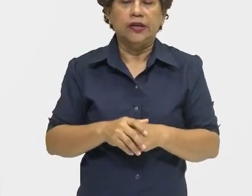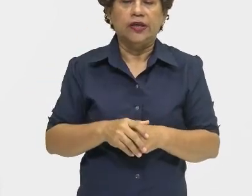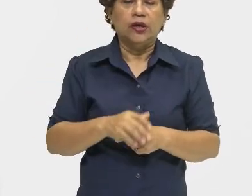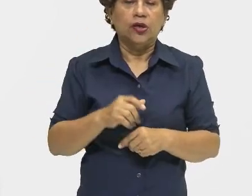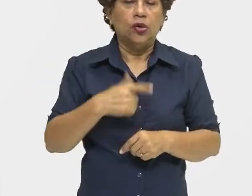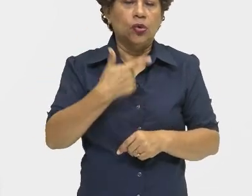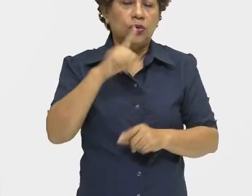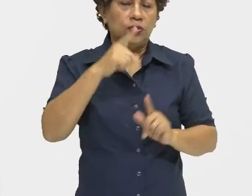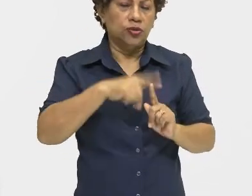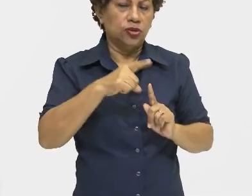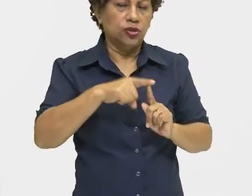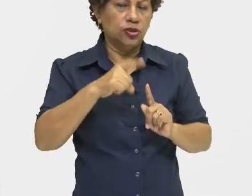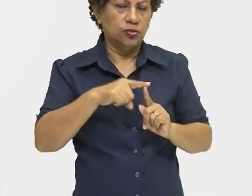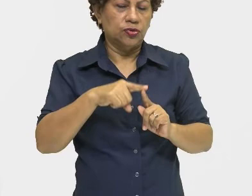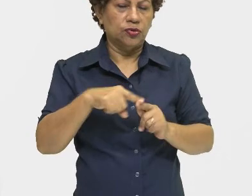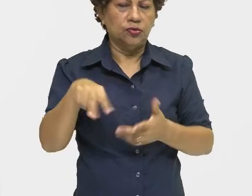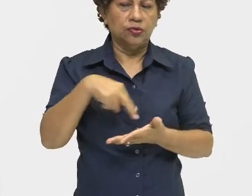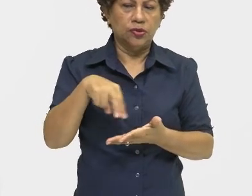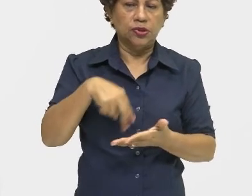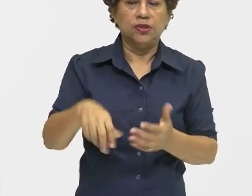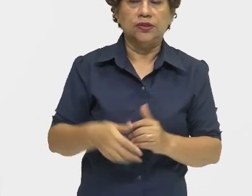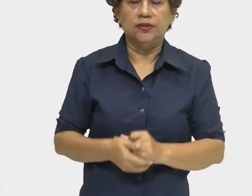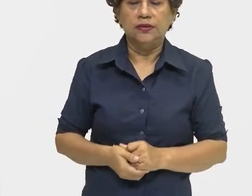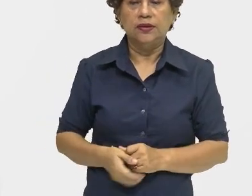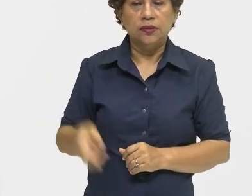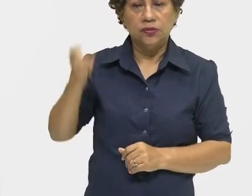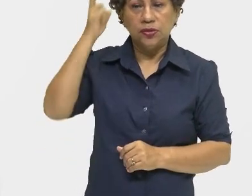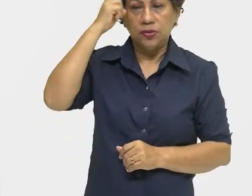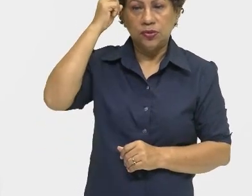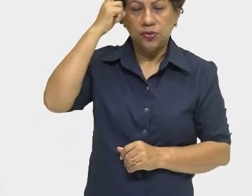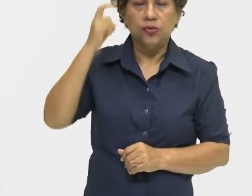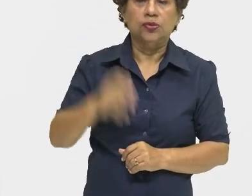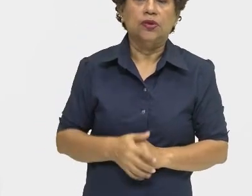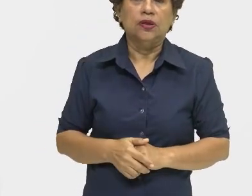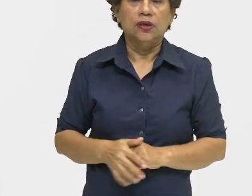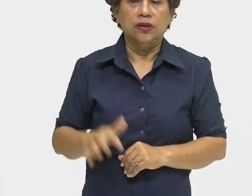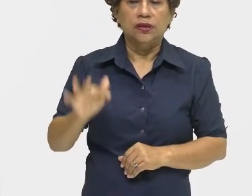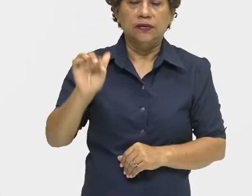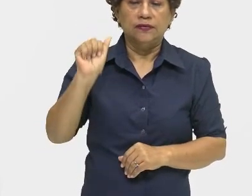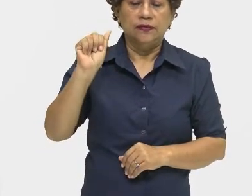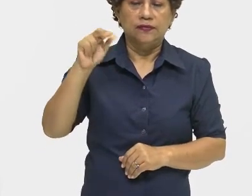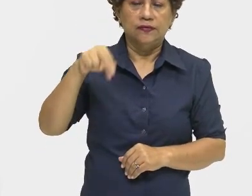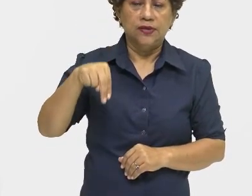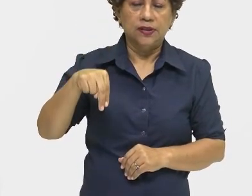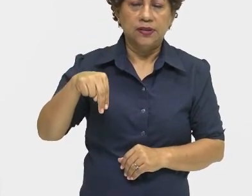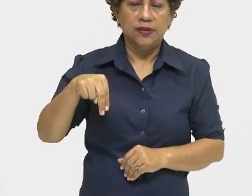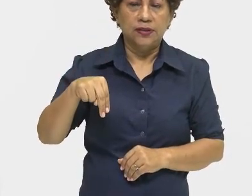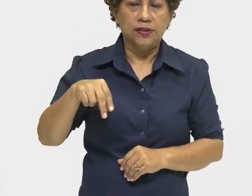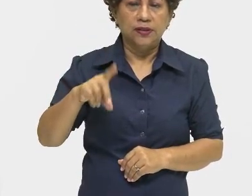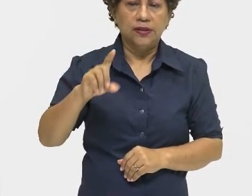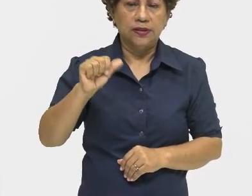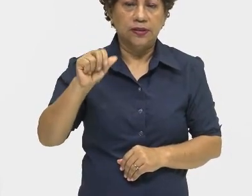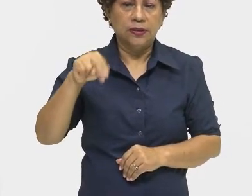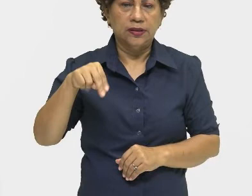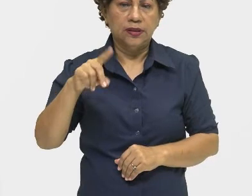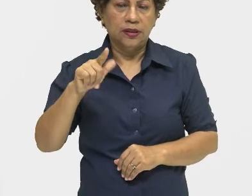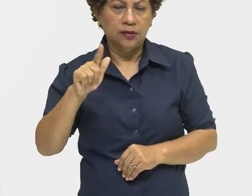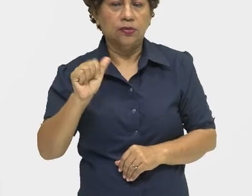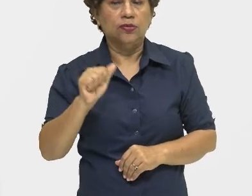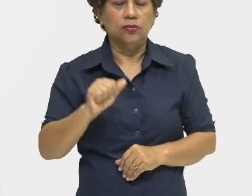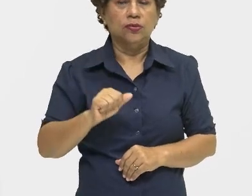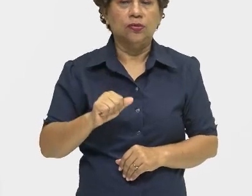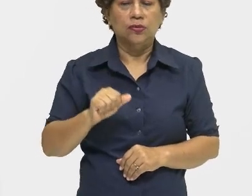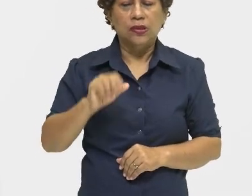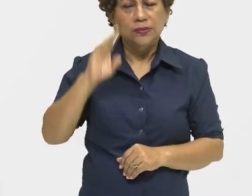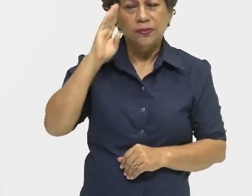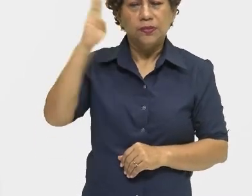soltos. Devido à sua importância cultural, o fandango foi estabelecido como um bem imaterial do sul do